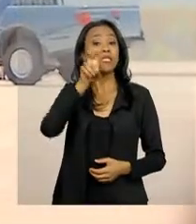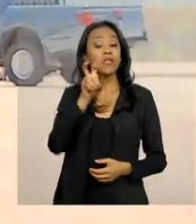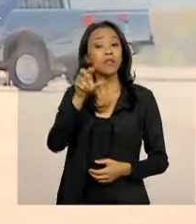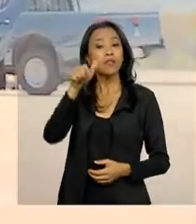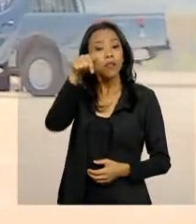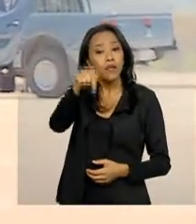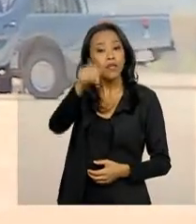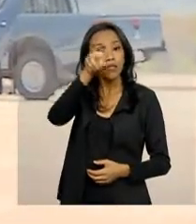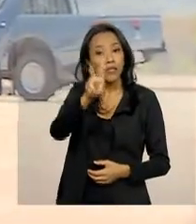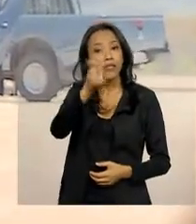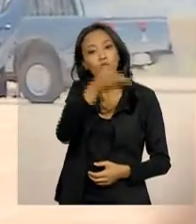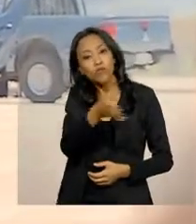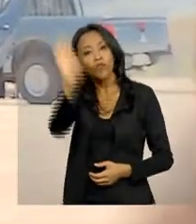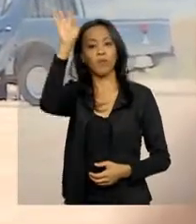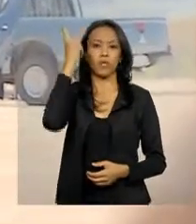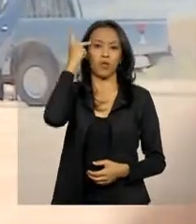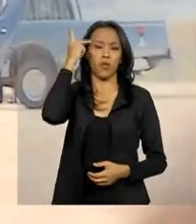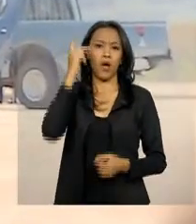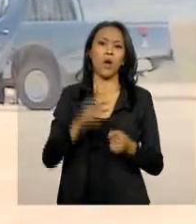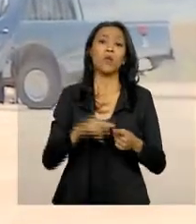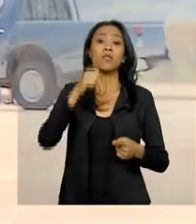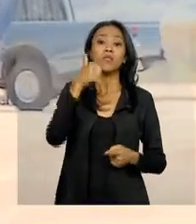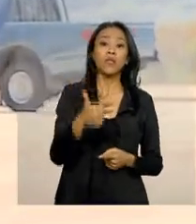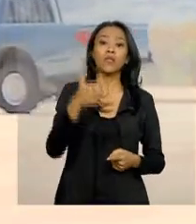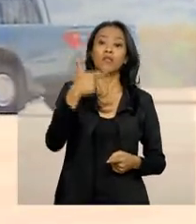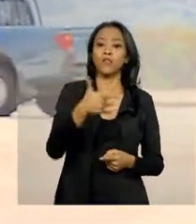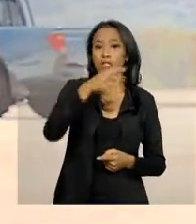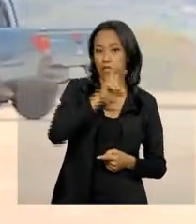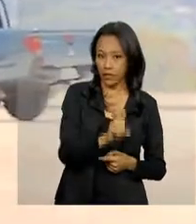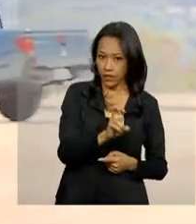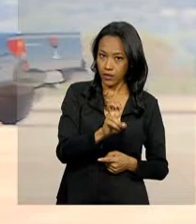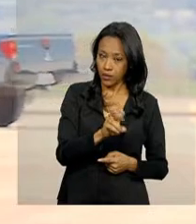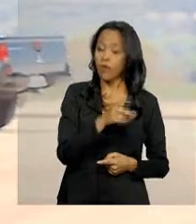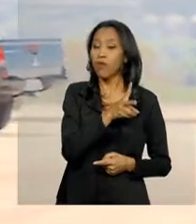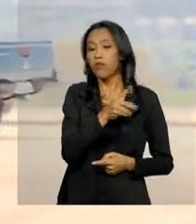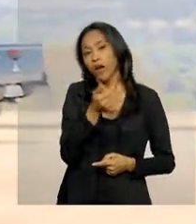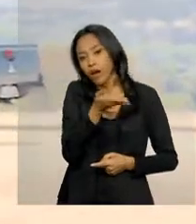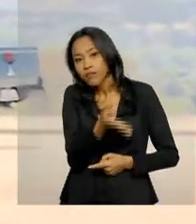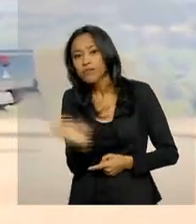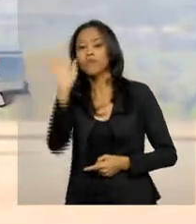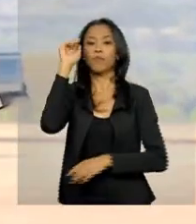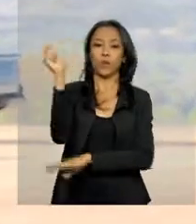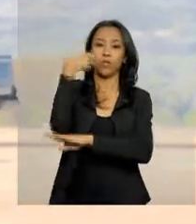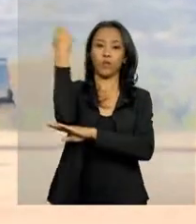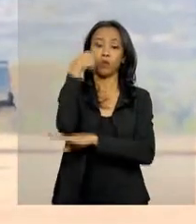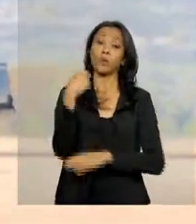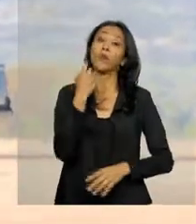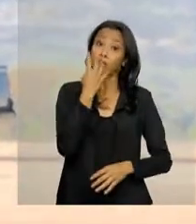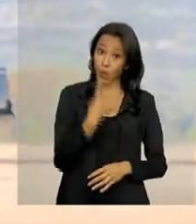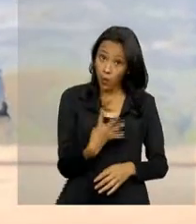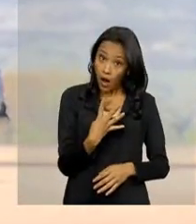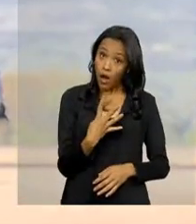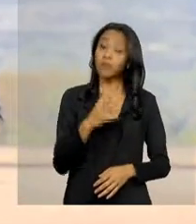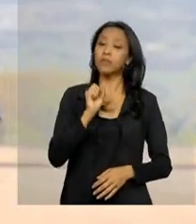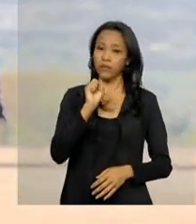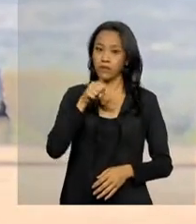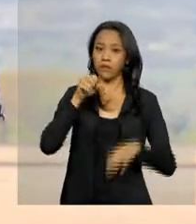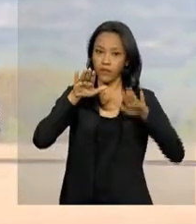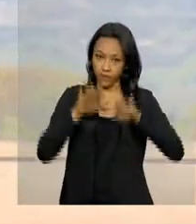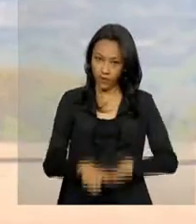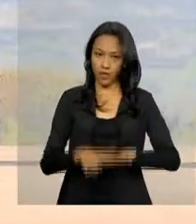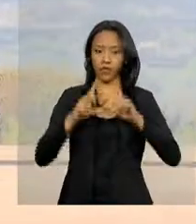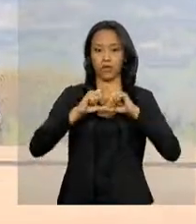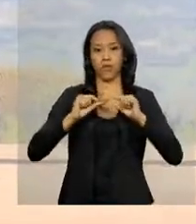Paulo, não vão descer aqui em Brasília, 125 vão para Esteio, no Rio Grande do Sul, e 4, esses sim, vão desembarcar